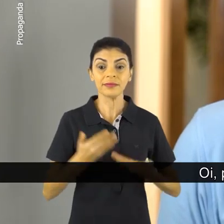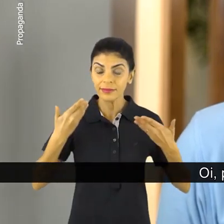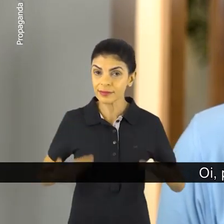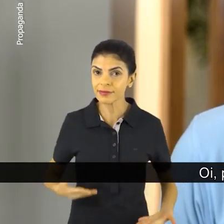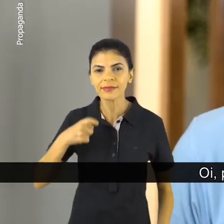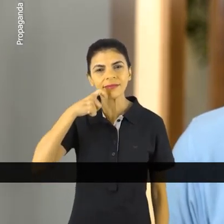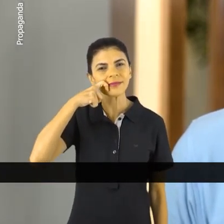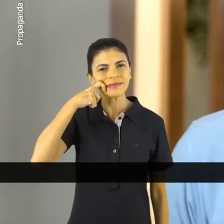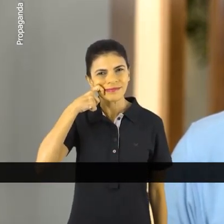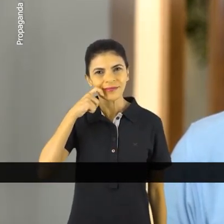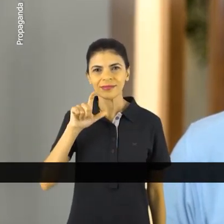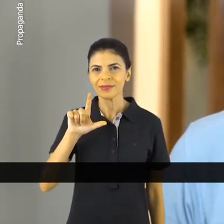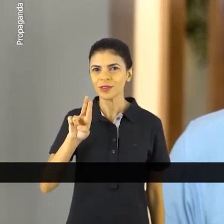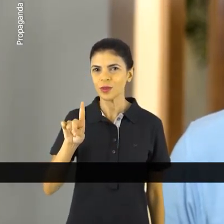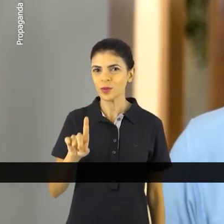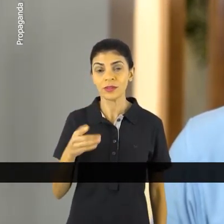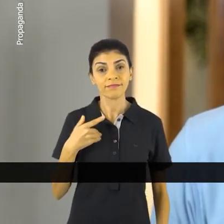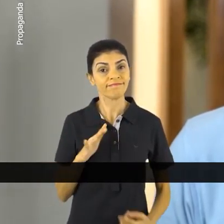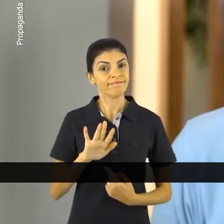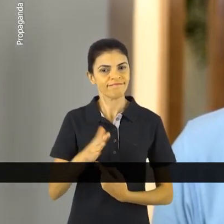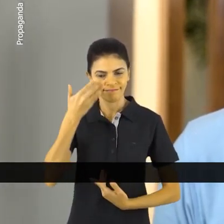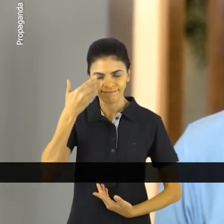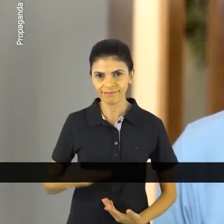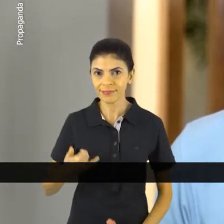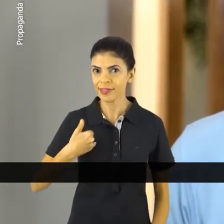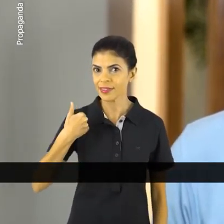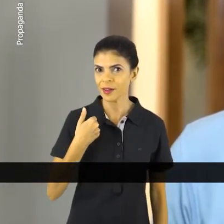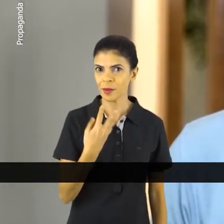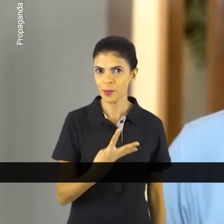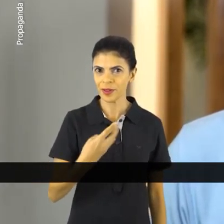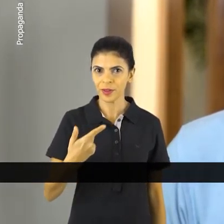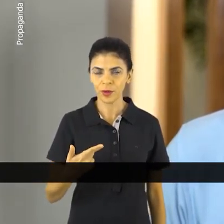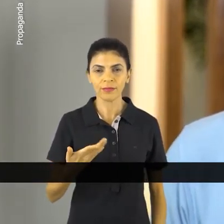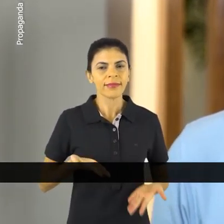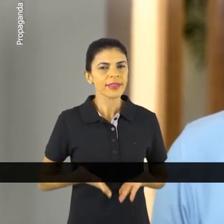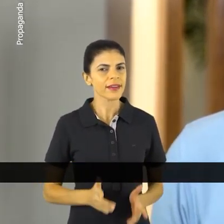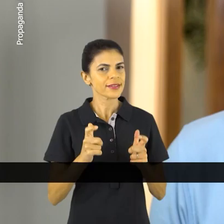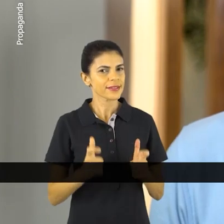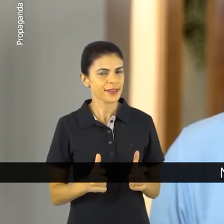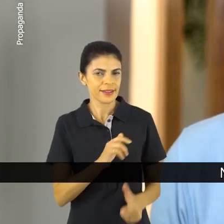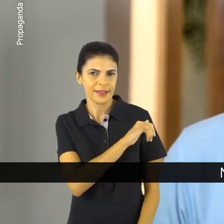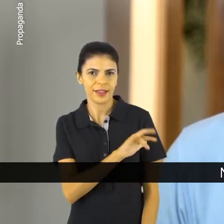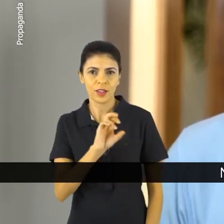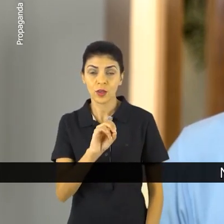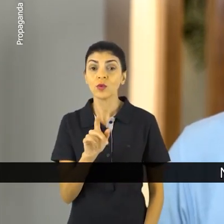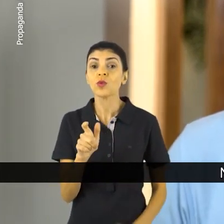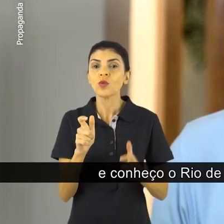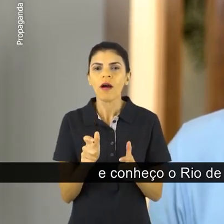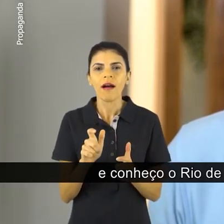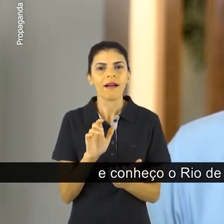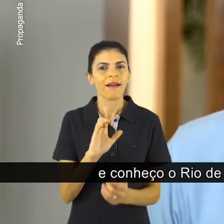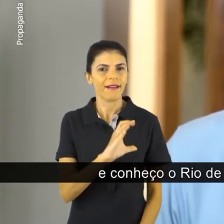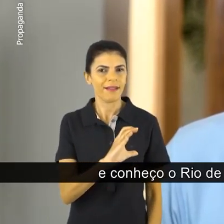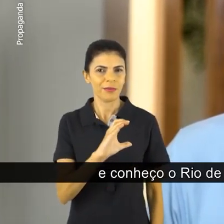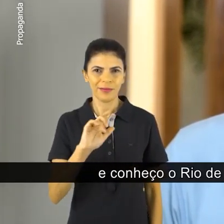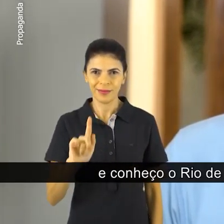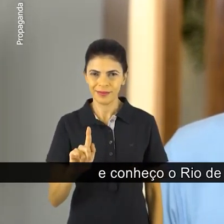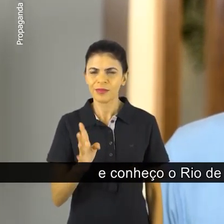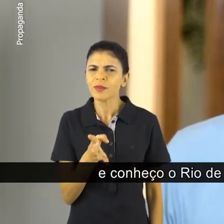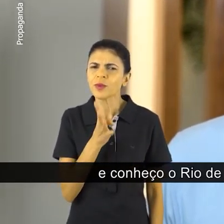Oi, pessoal. Eu sou o Luiz Lima. Quero me apresentar. Tenho 42 anos, sou carioca raiz. Nasci em Campo Grande